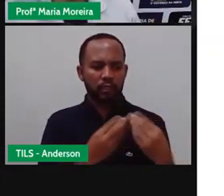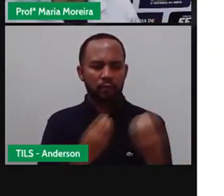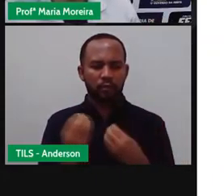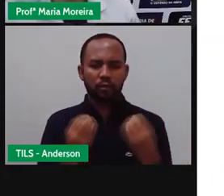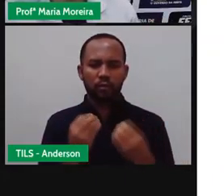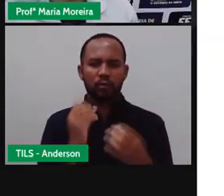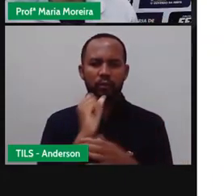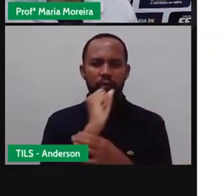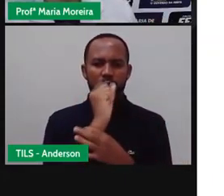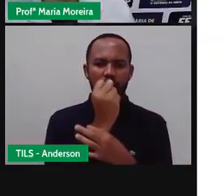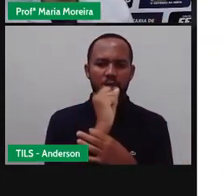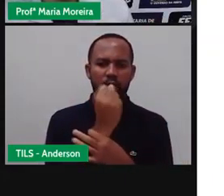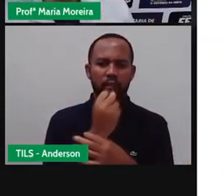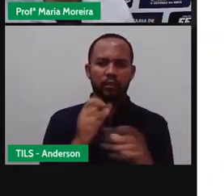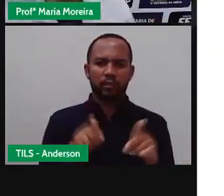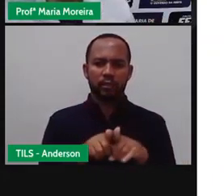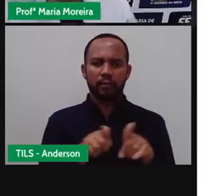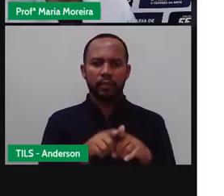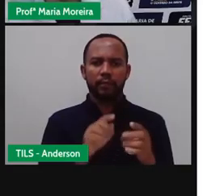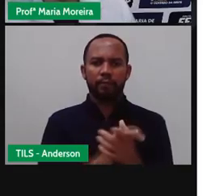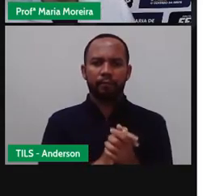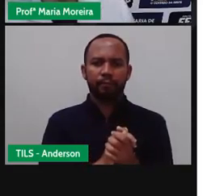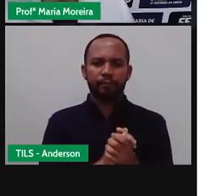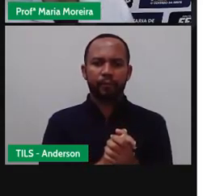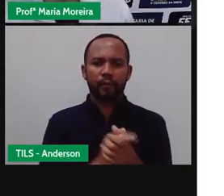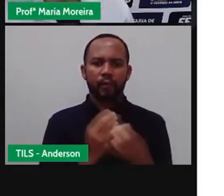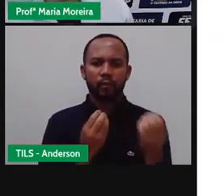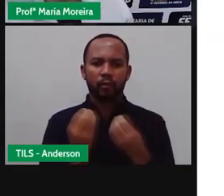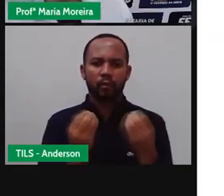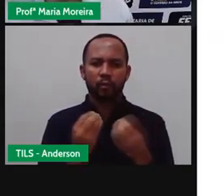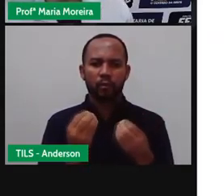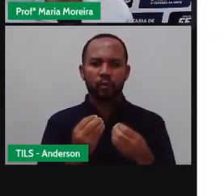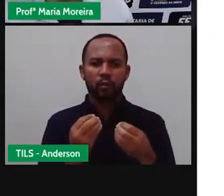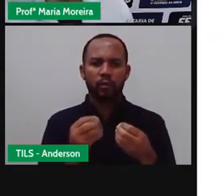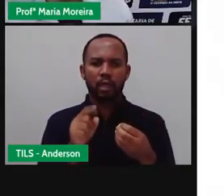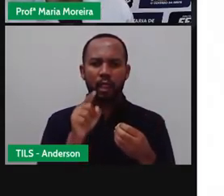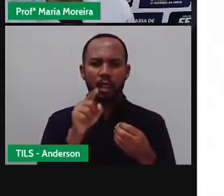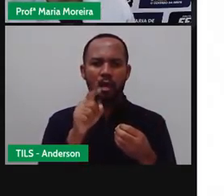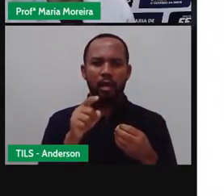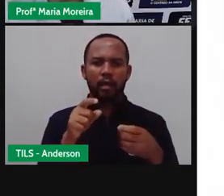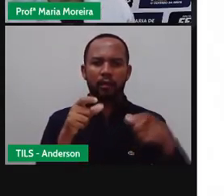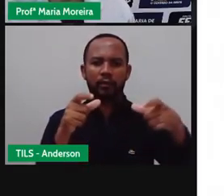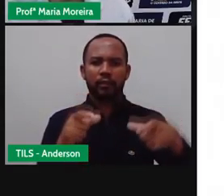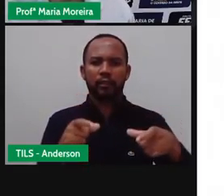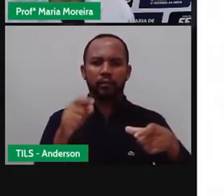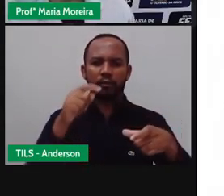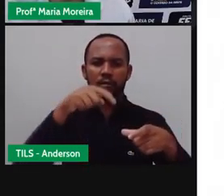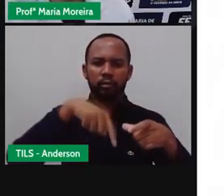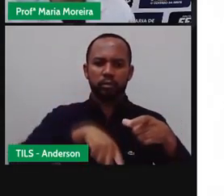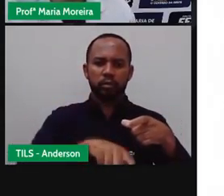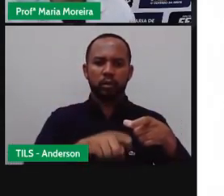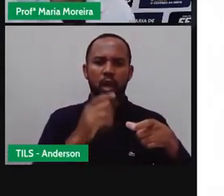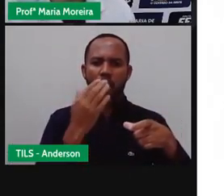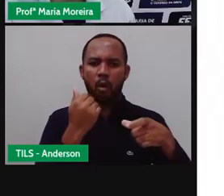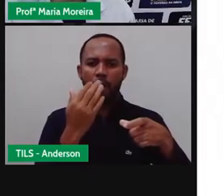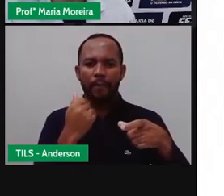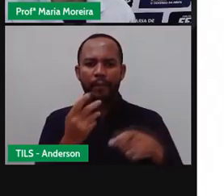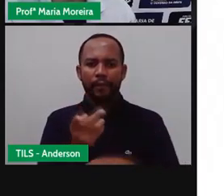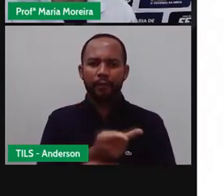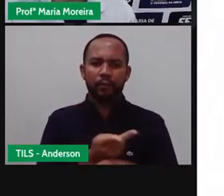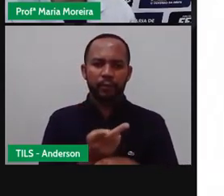segurança. Pois é, as formigas soldados, né? As que fazem os túneis do formigueiro e buscam alimentos, que são quem?